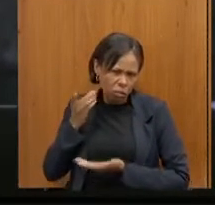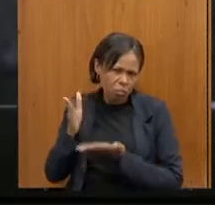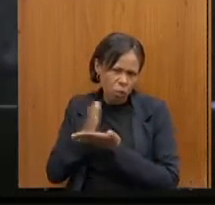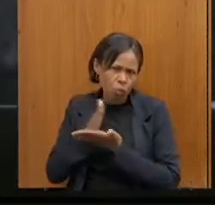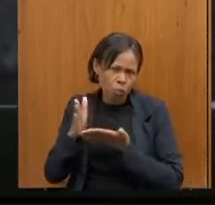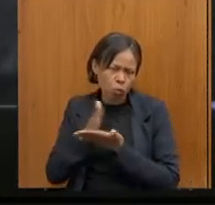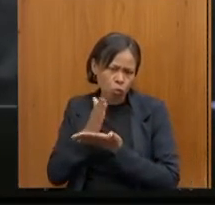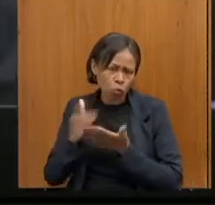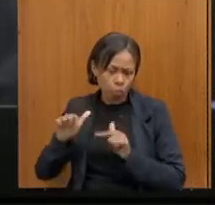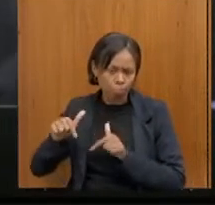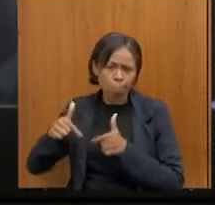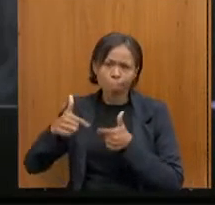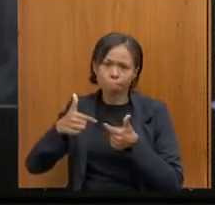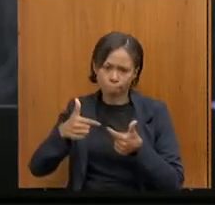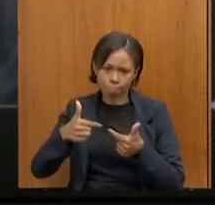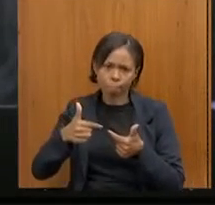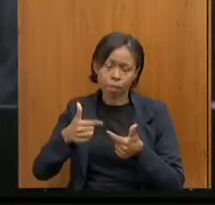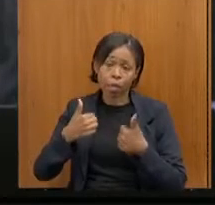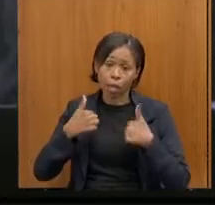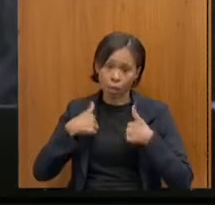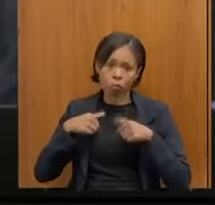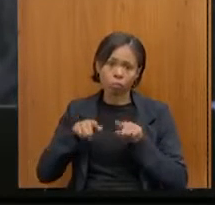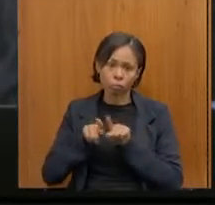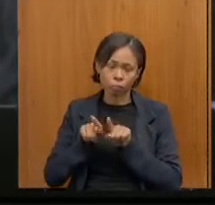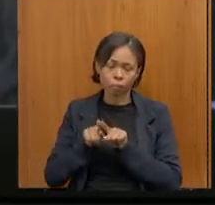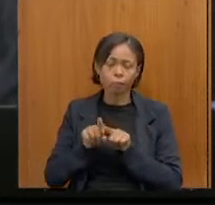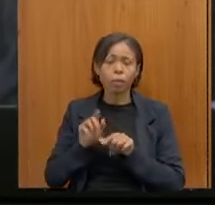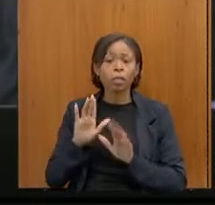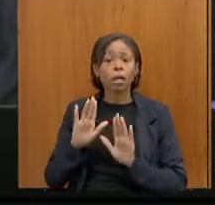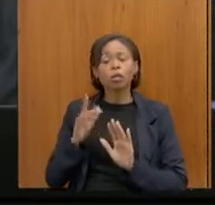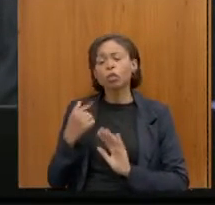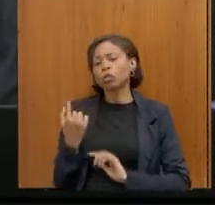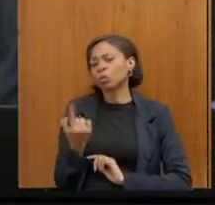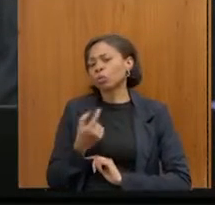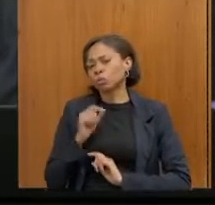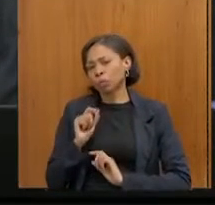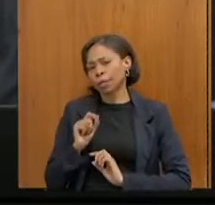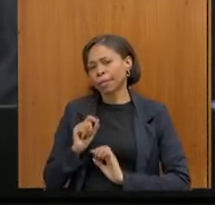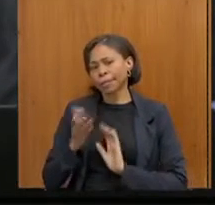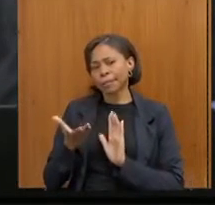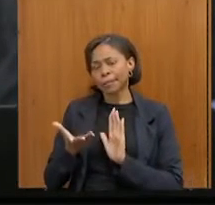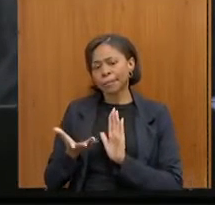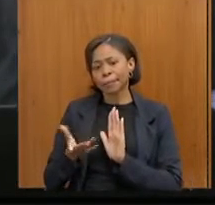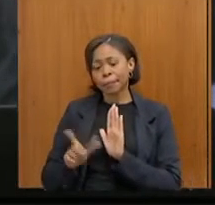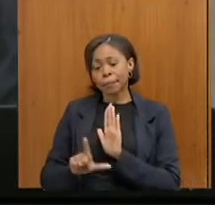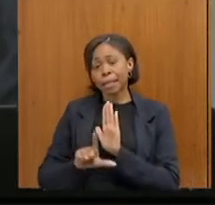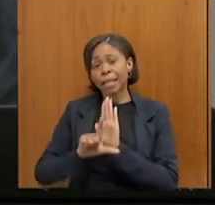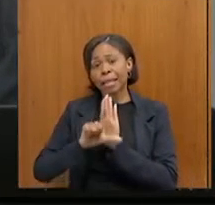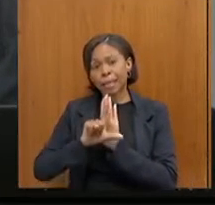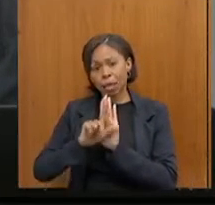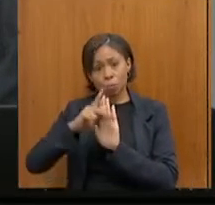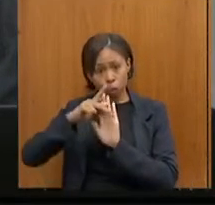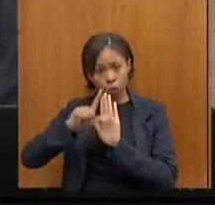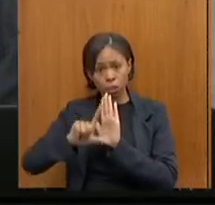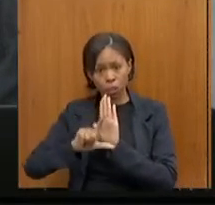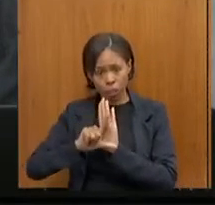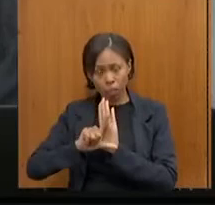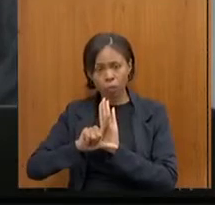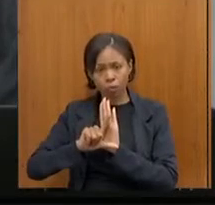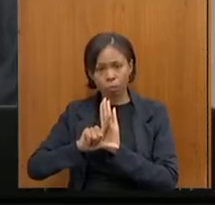Leite e minha também protocolando o projeto de lei nº 28 49